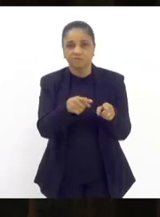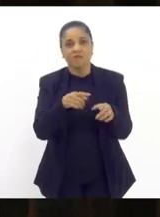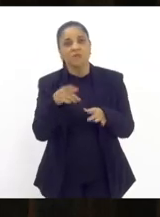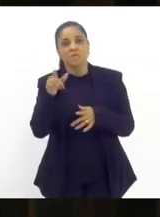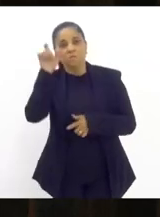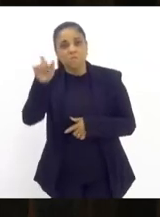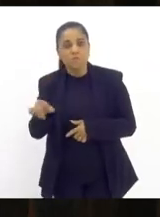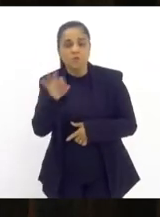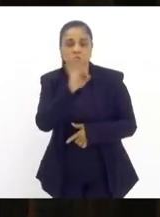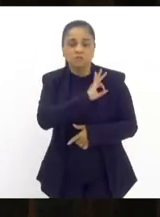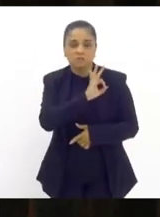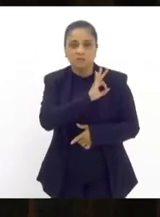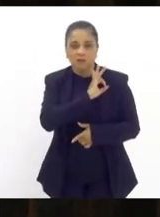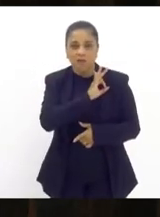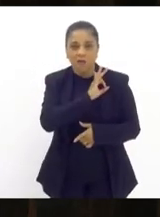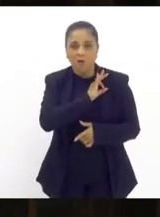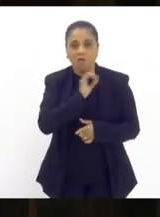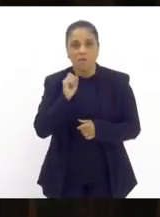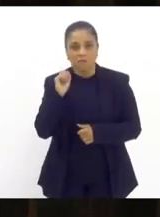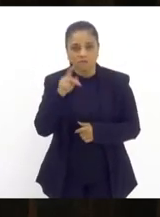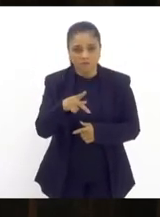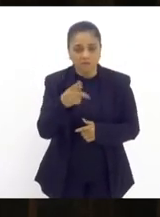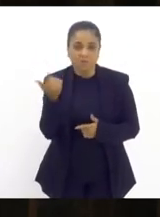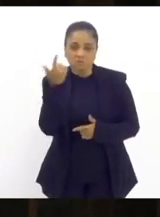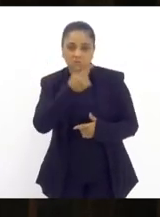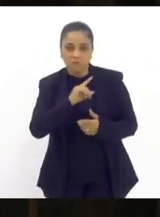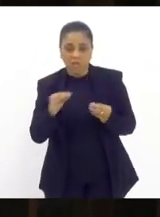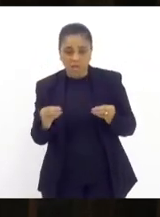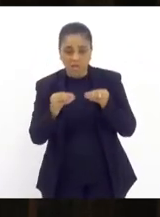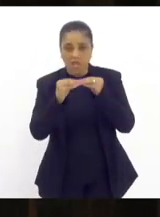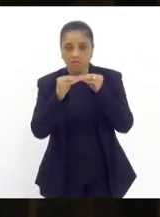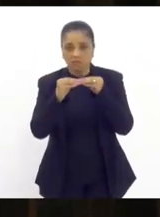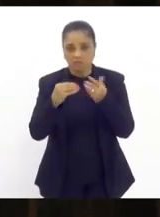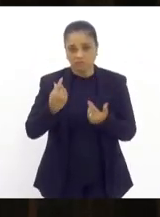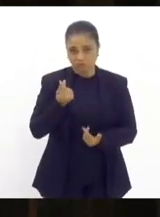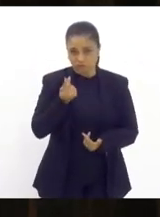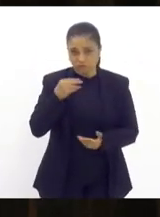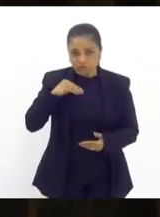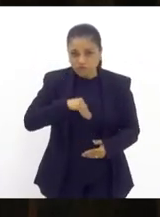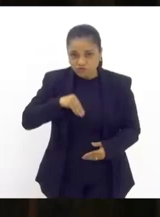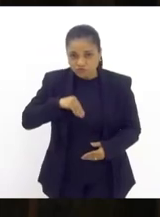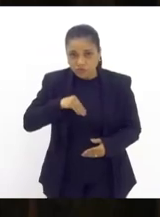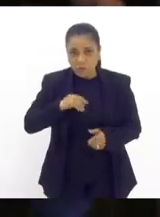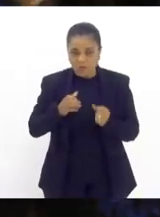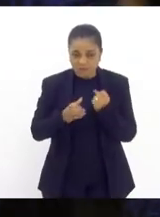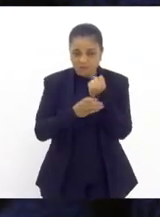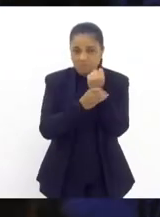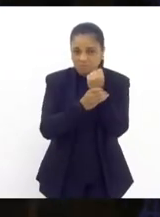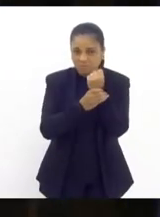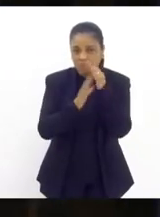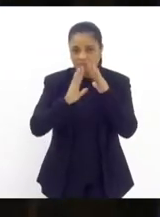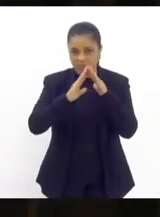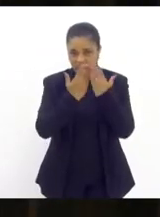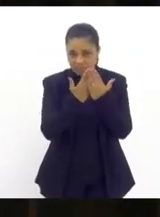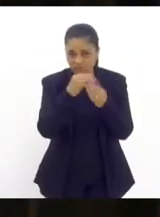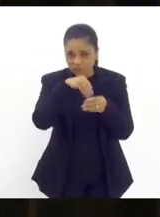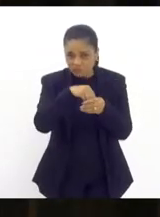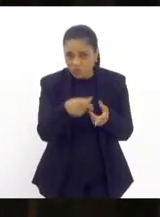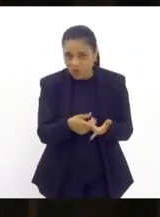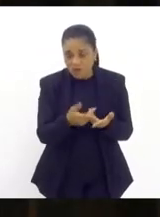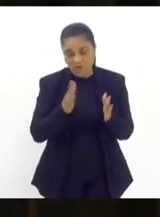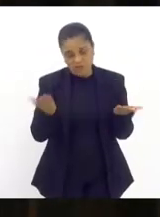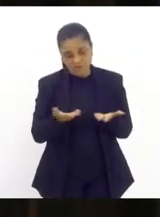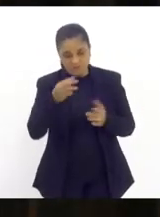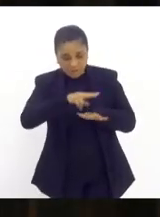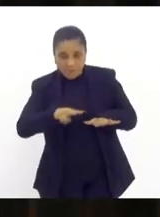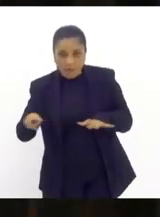estão querendo ganhar um dinheiro extra para poder fazer a segurança das nossas crianças essa semana tivemos uma reunião